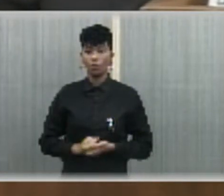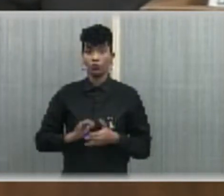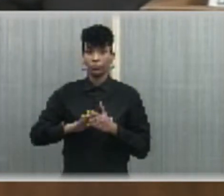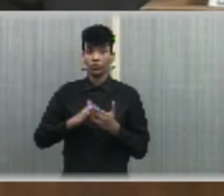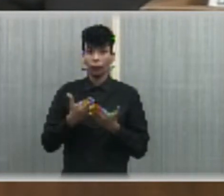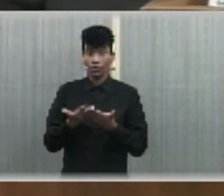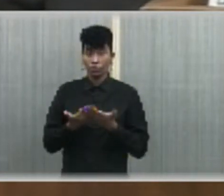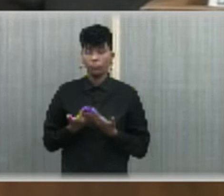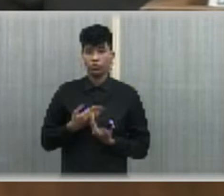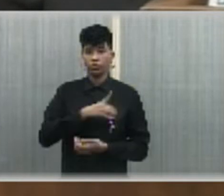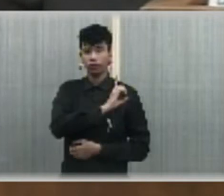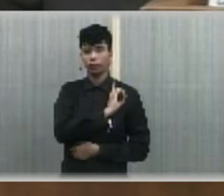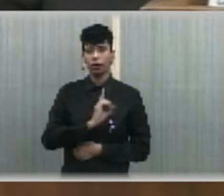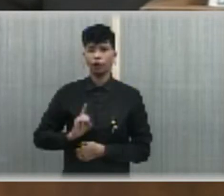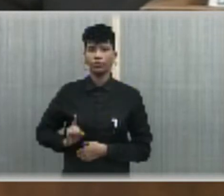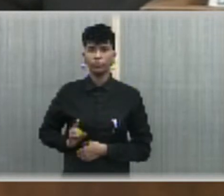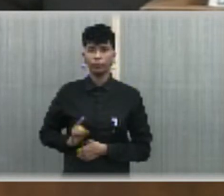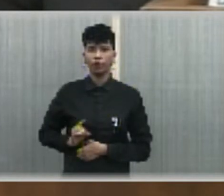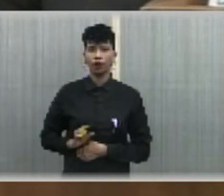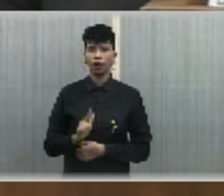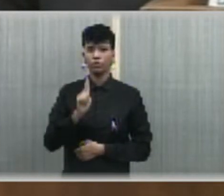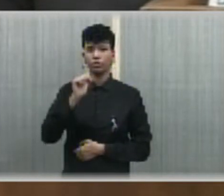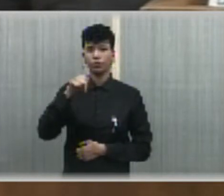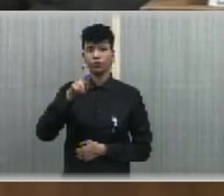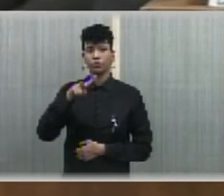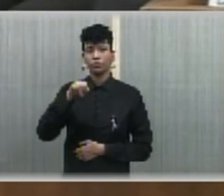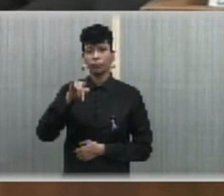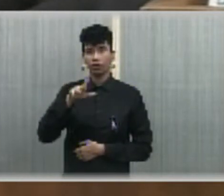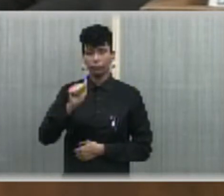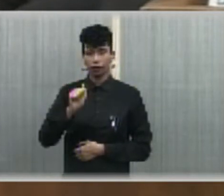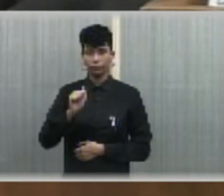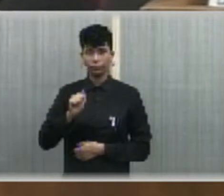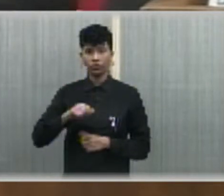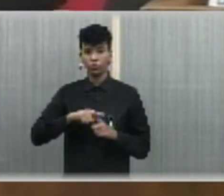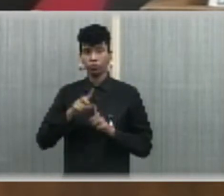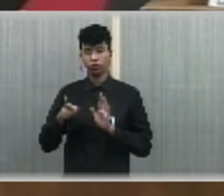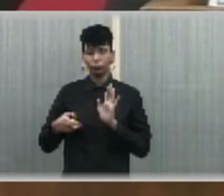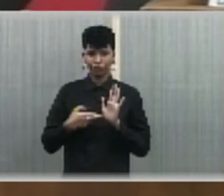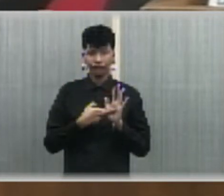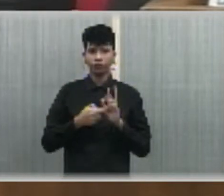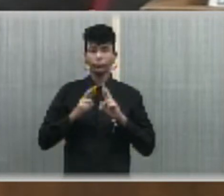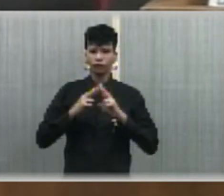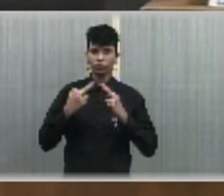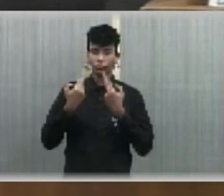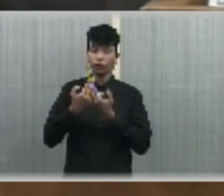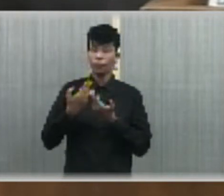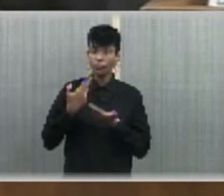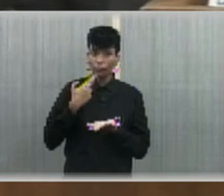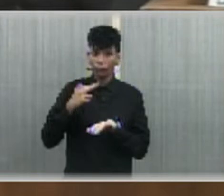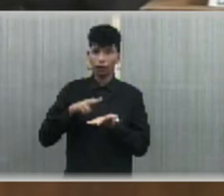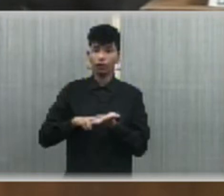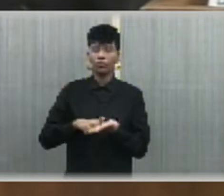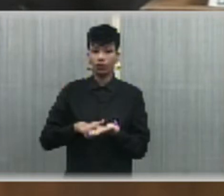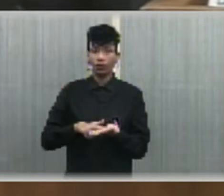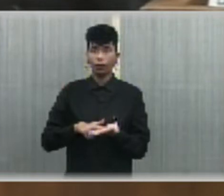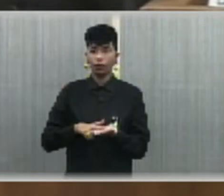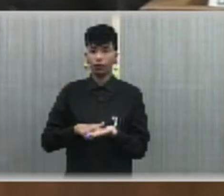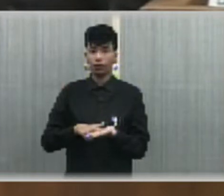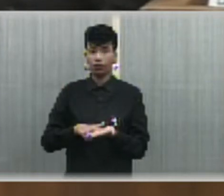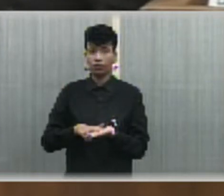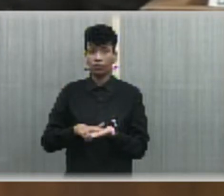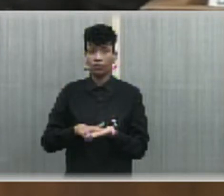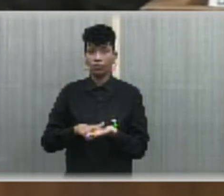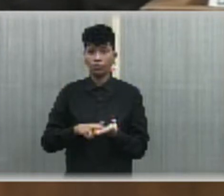Requerimento do deputado Gustavo Neiva. Requer na forma regimental, depois de ouvido o plenário, que seja encaminhado expediente à